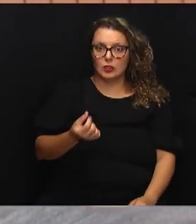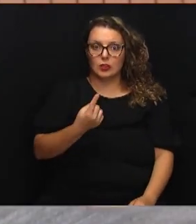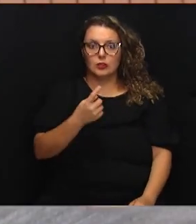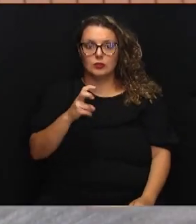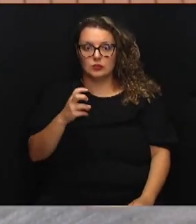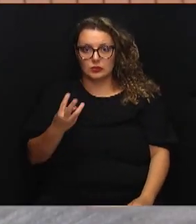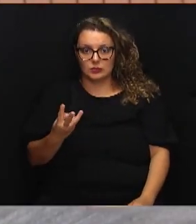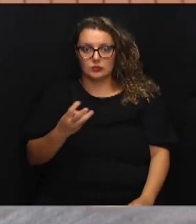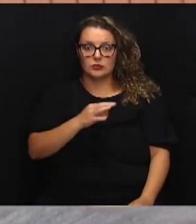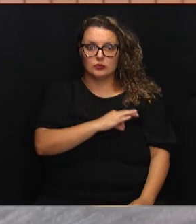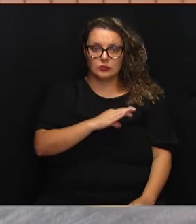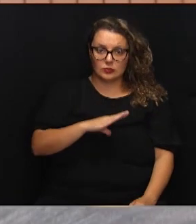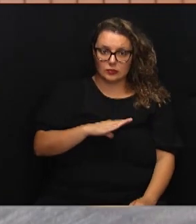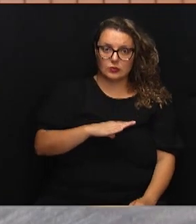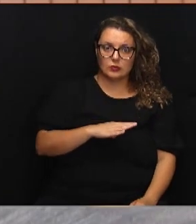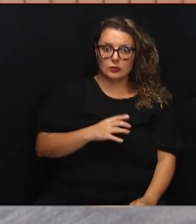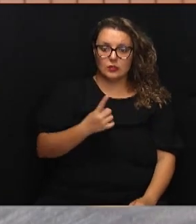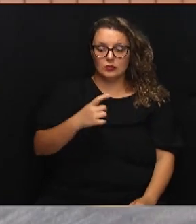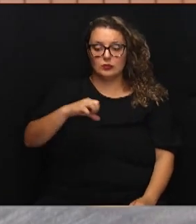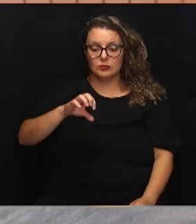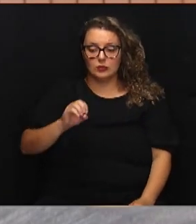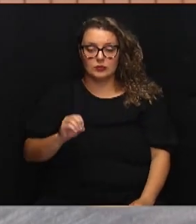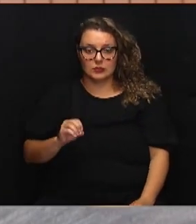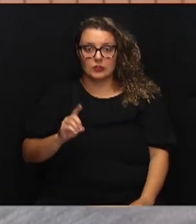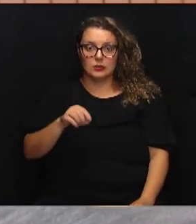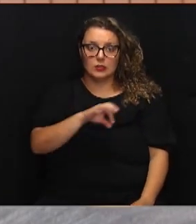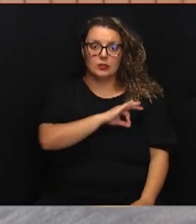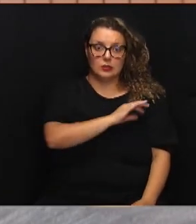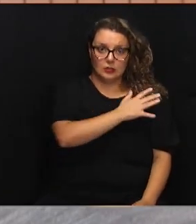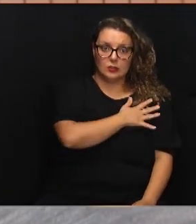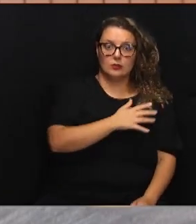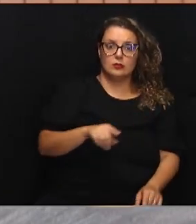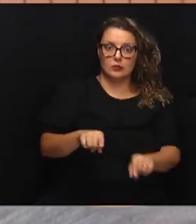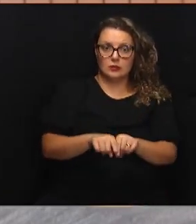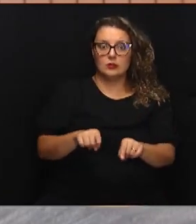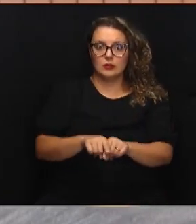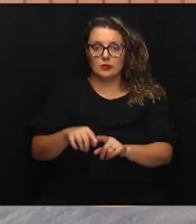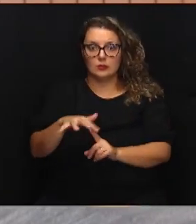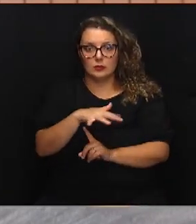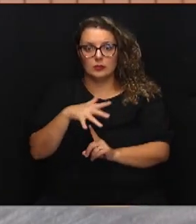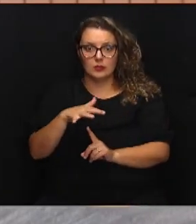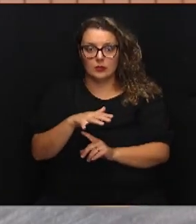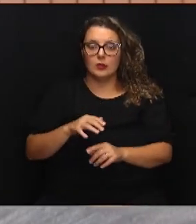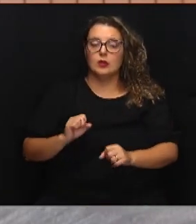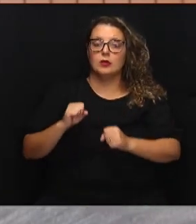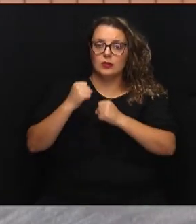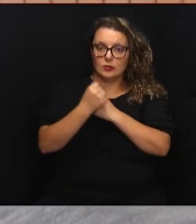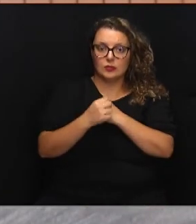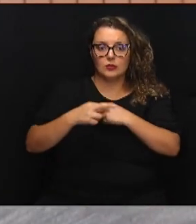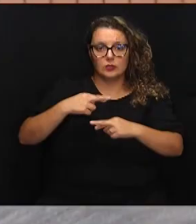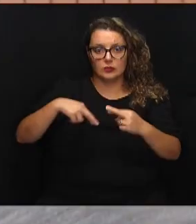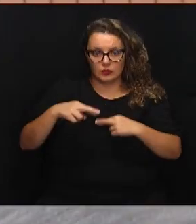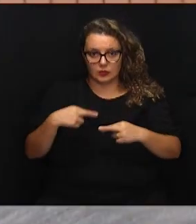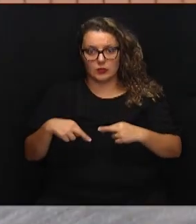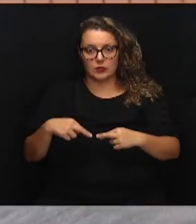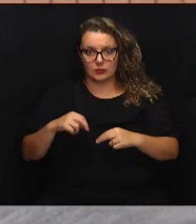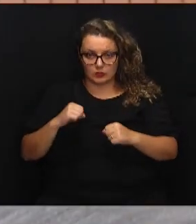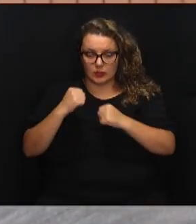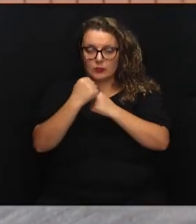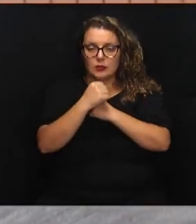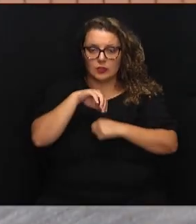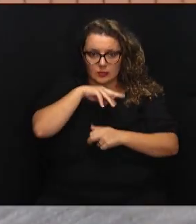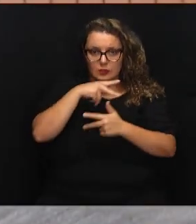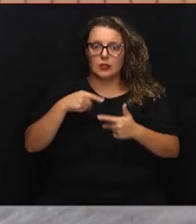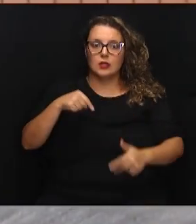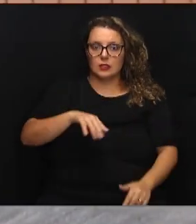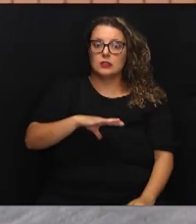é a Guarda Municipal, e 190, que é a Polícia Militar Ambiental, que cuida dessa questão da proteção animal também